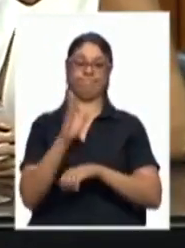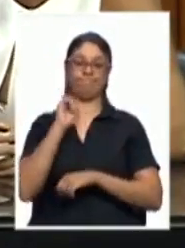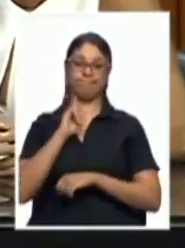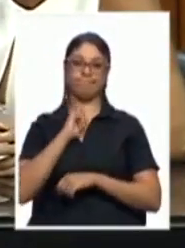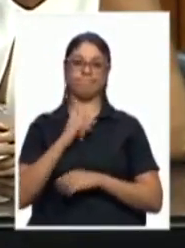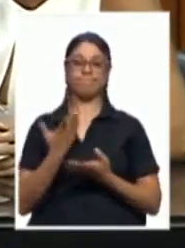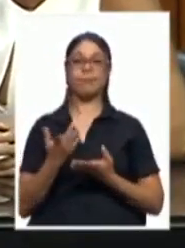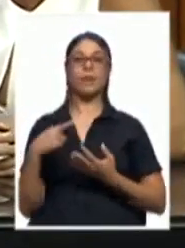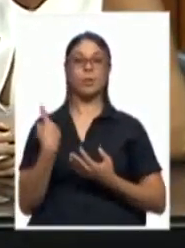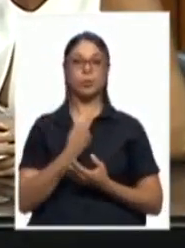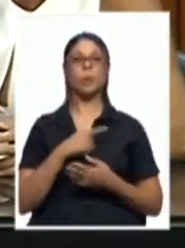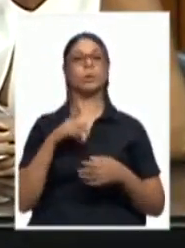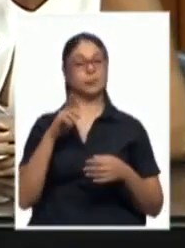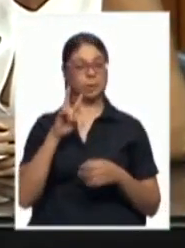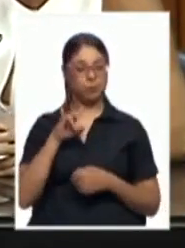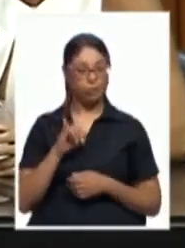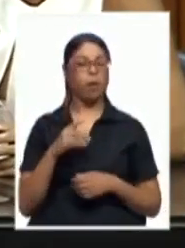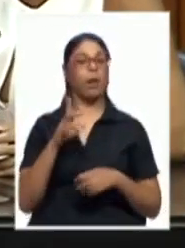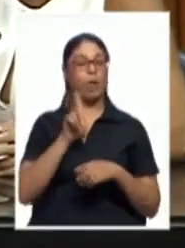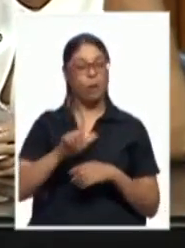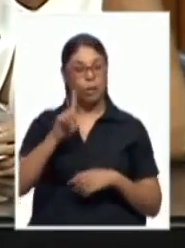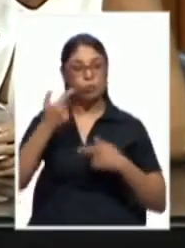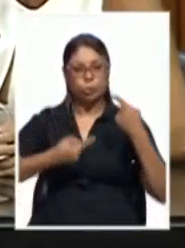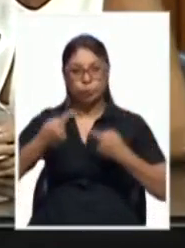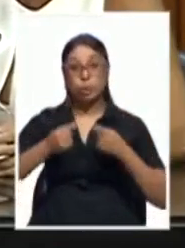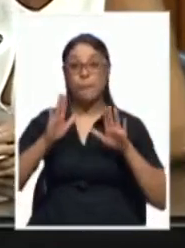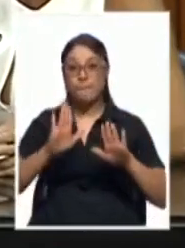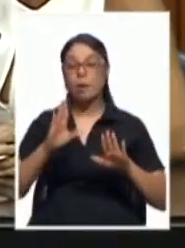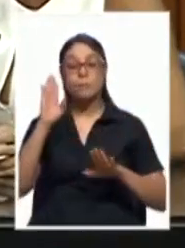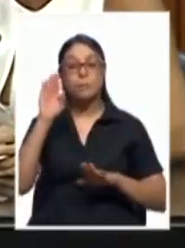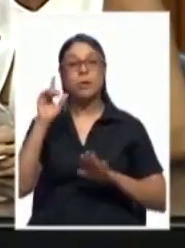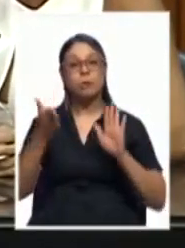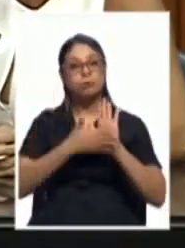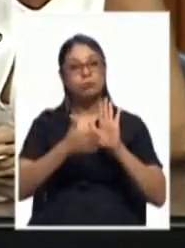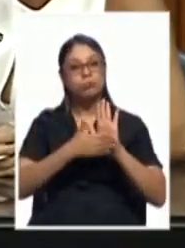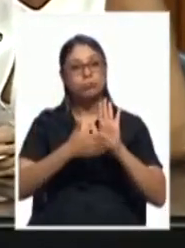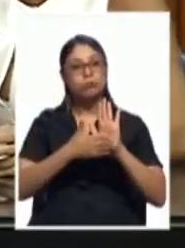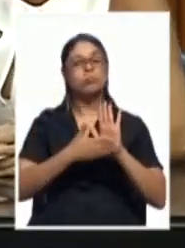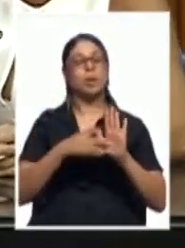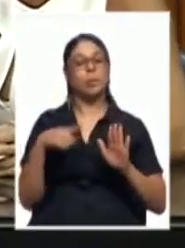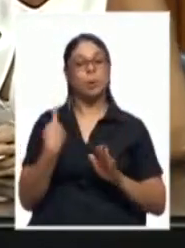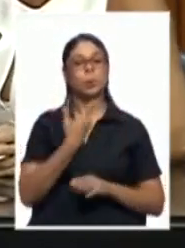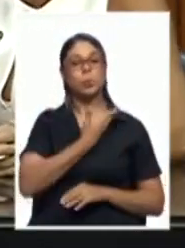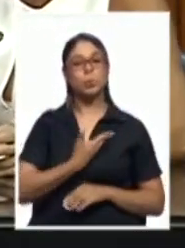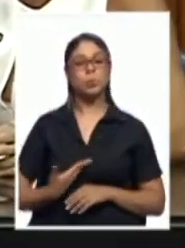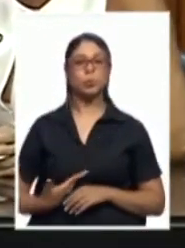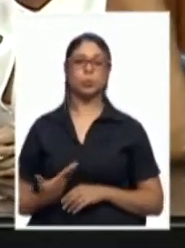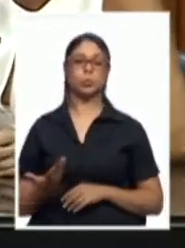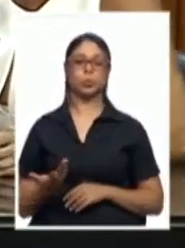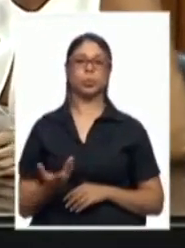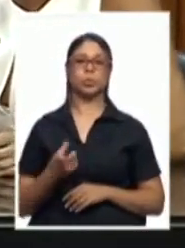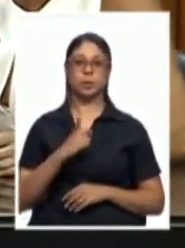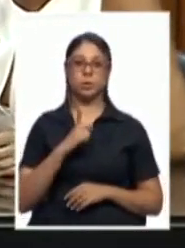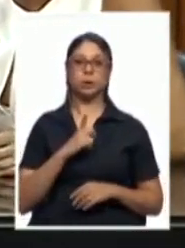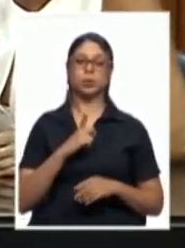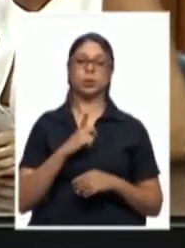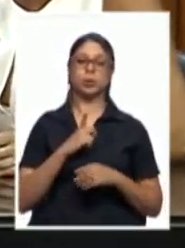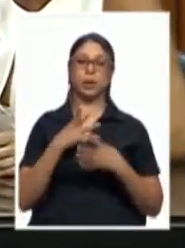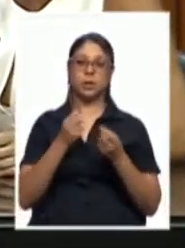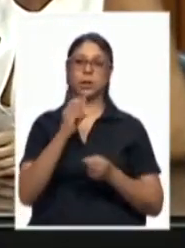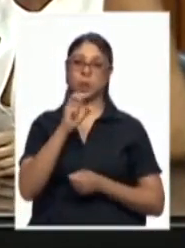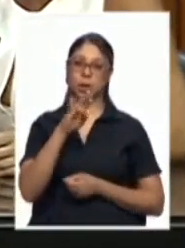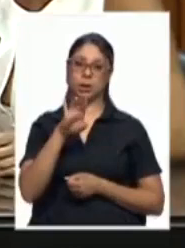teremos muito debate, mas mais do que isso, propostas para que o governo enfrente a crise de frente.